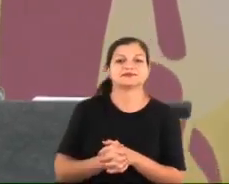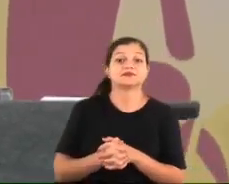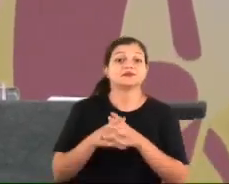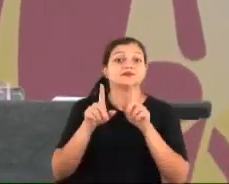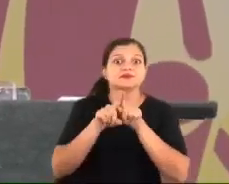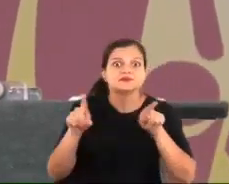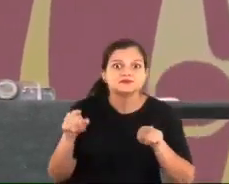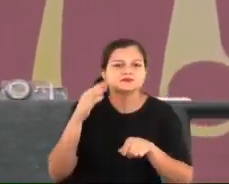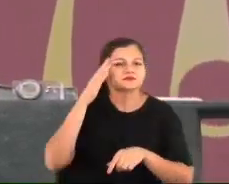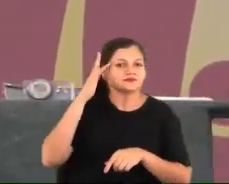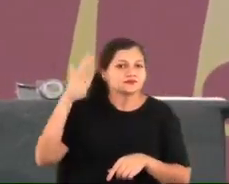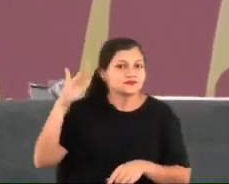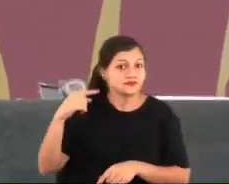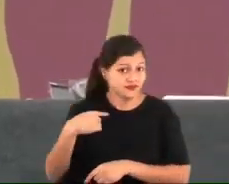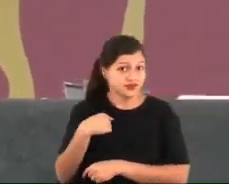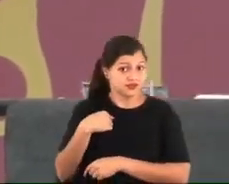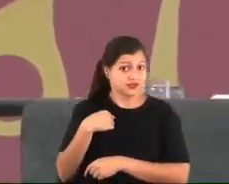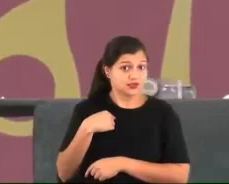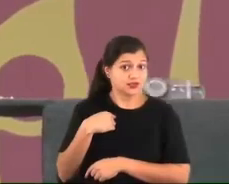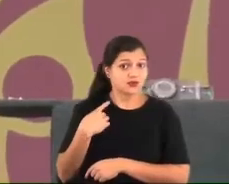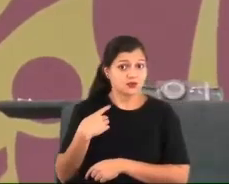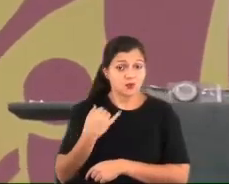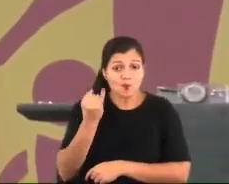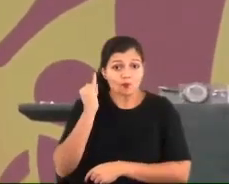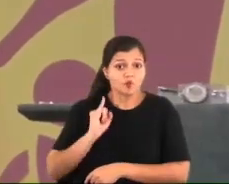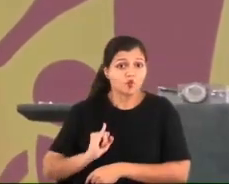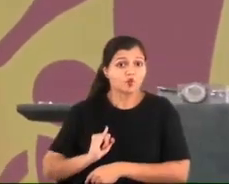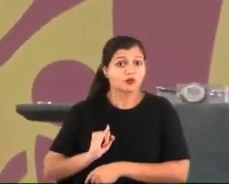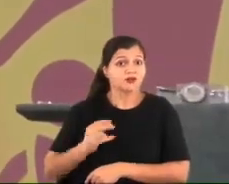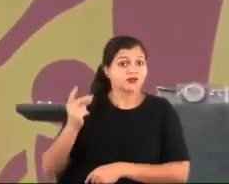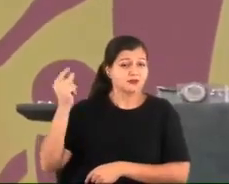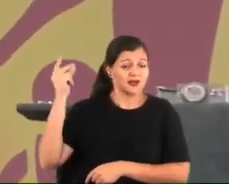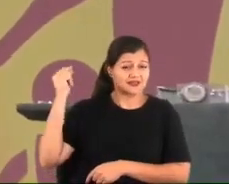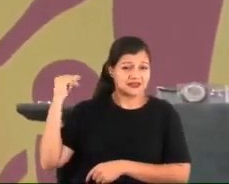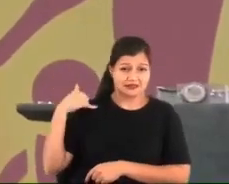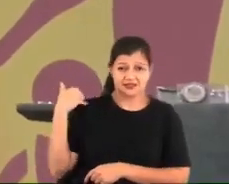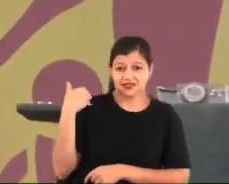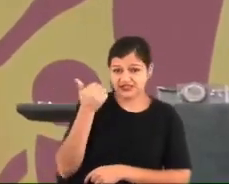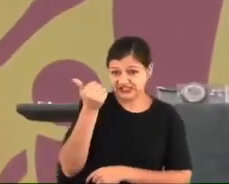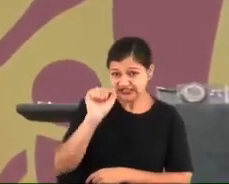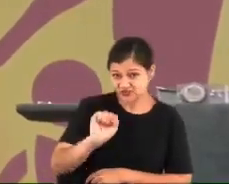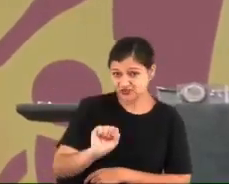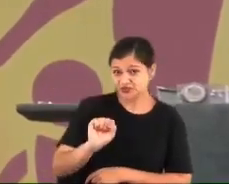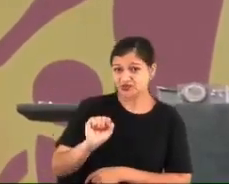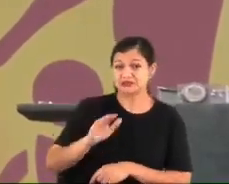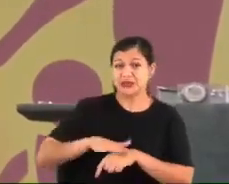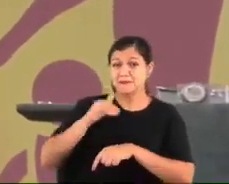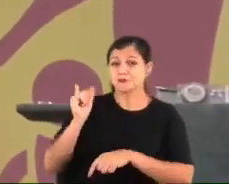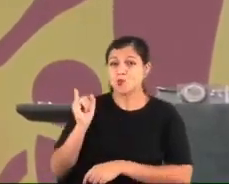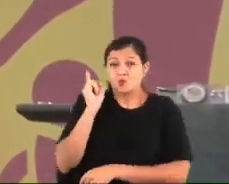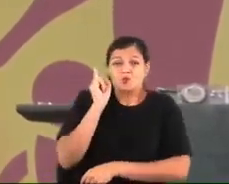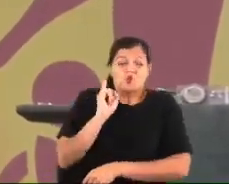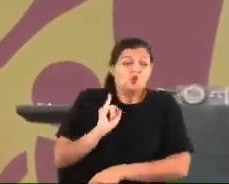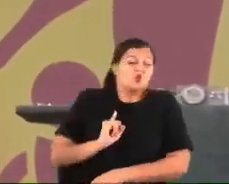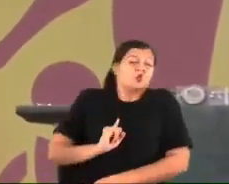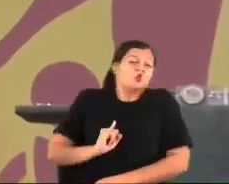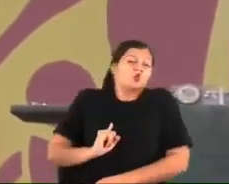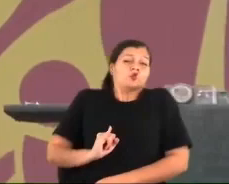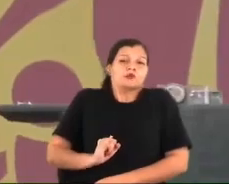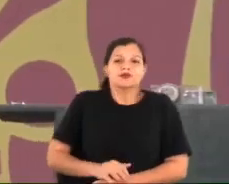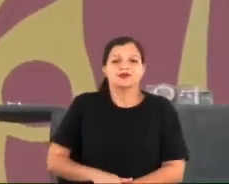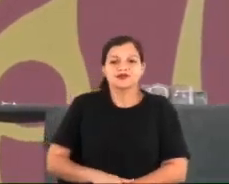Mas imagina só, eu, que sou magrelo hoje, com 18 anos, eu era mais magrelo ainda, era só a capa da gaita, né, como o pessoal